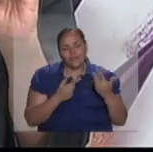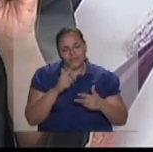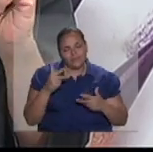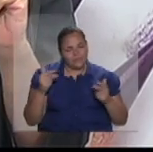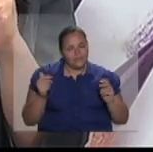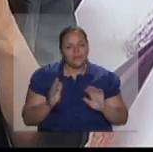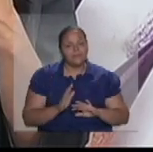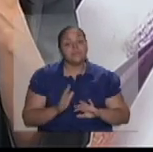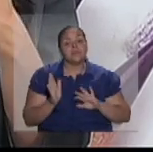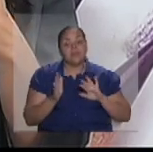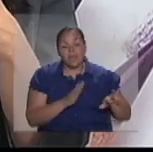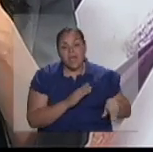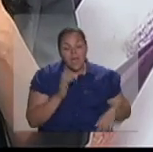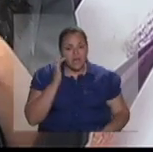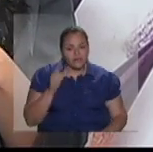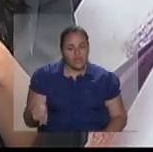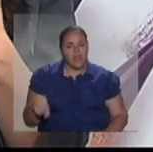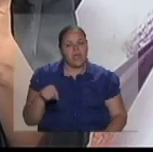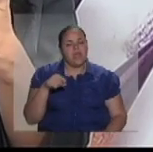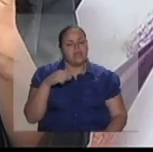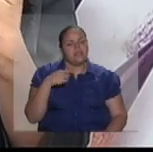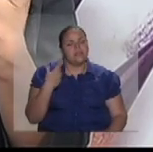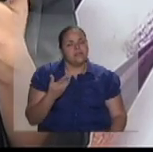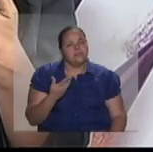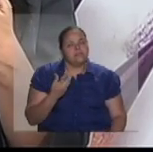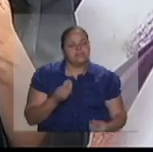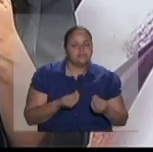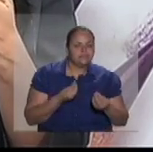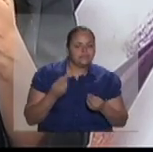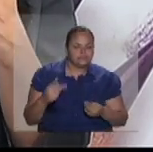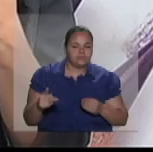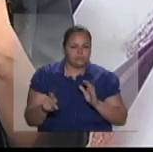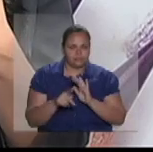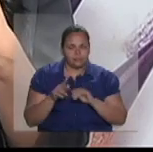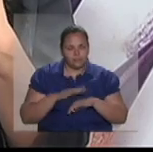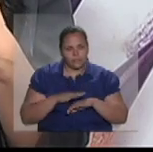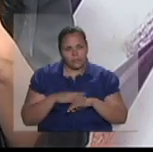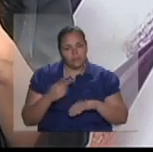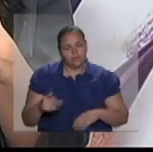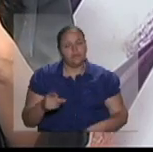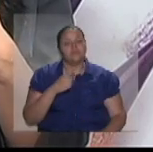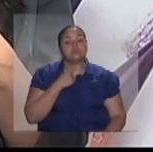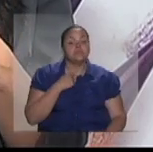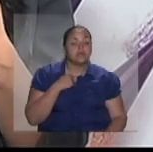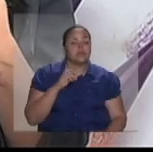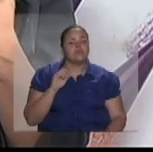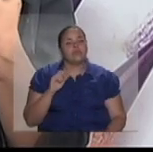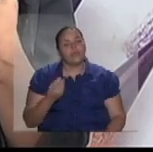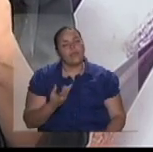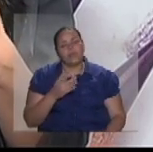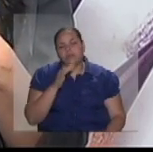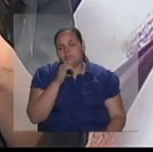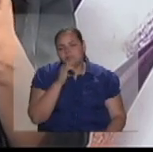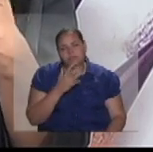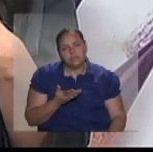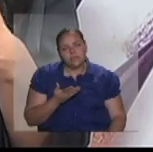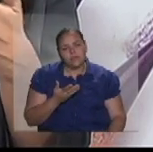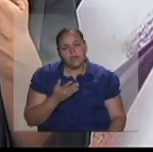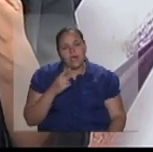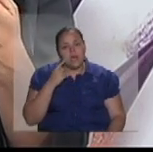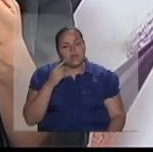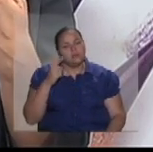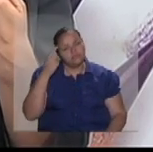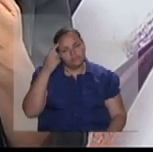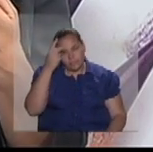outras coisas. Você acha que a Mariana, ela teve essa demanda dela mesma, ou de repente, aí fazendo